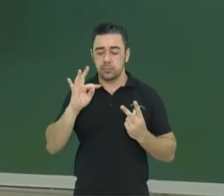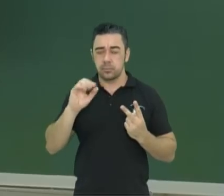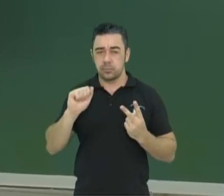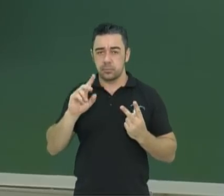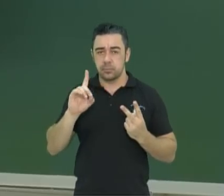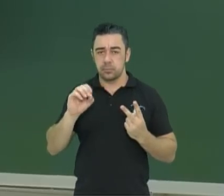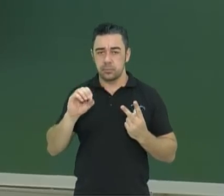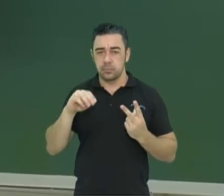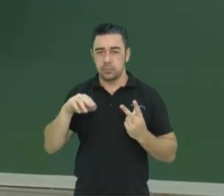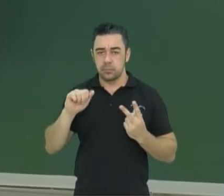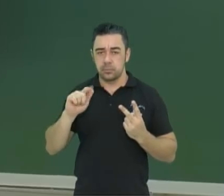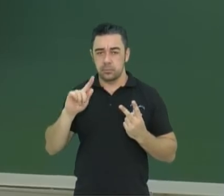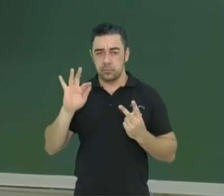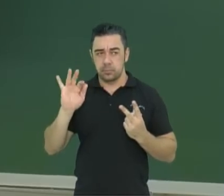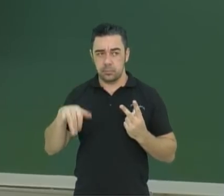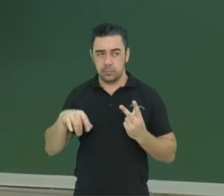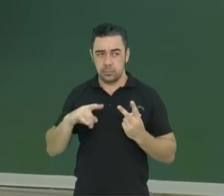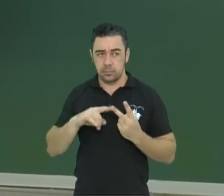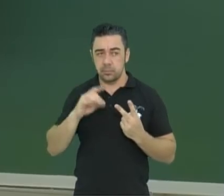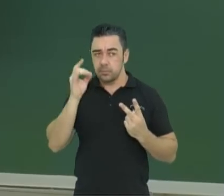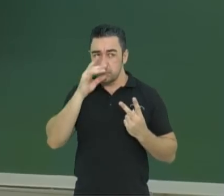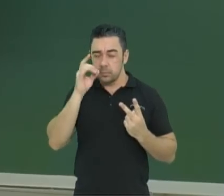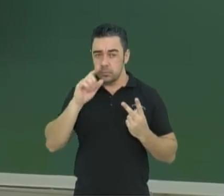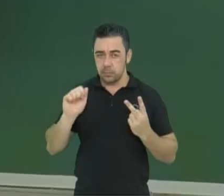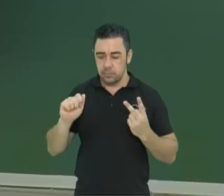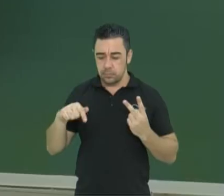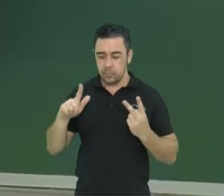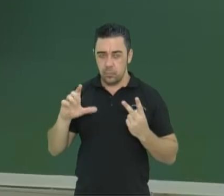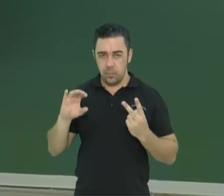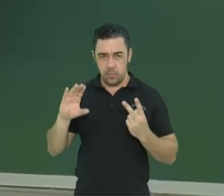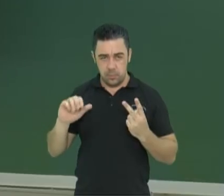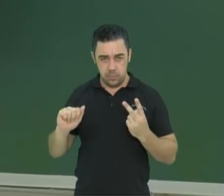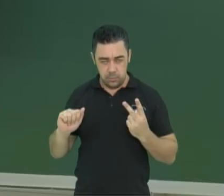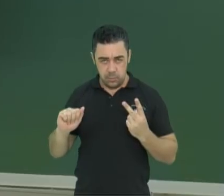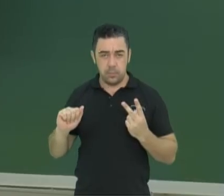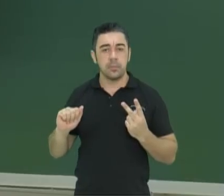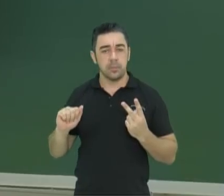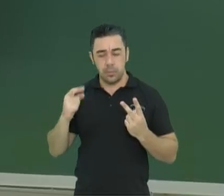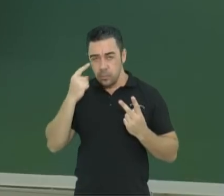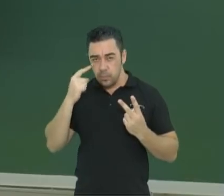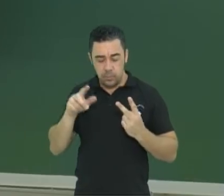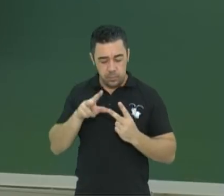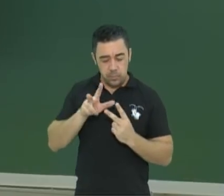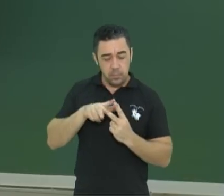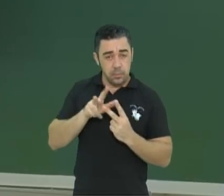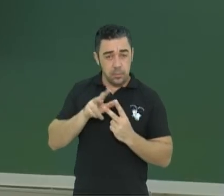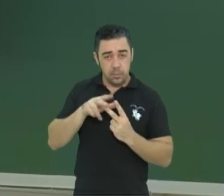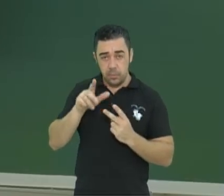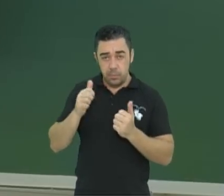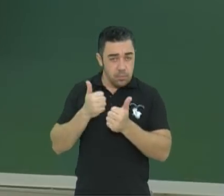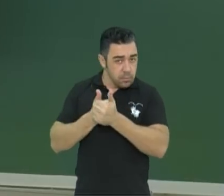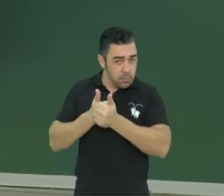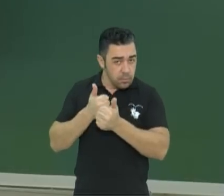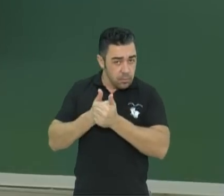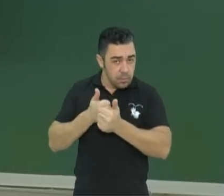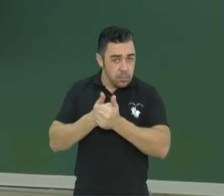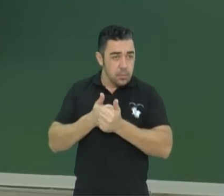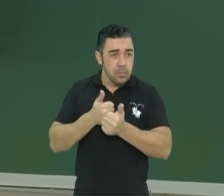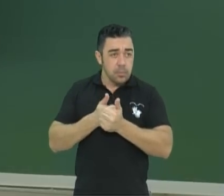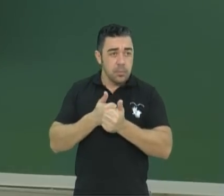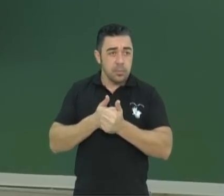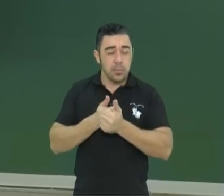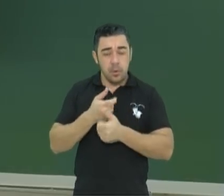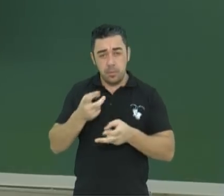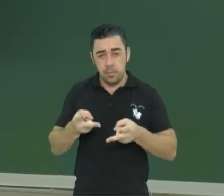verde Angola e aqui o total. Então vejam que nós temos duas regiões aqui no mapa, muito próximas do número total,